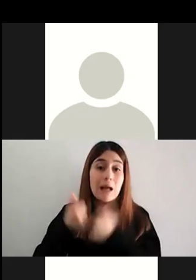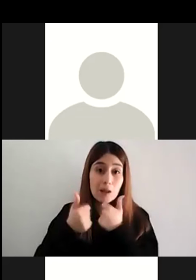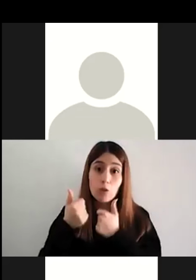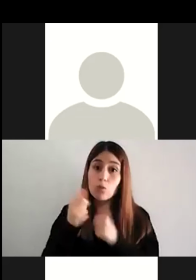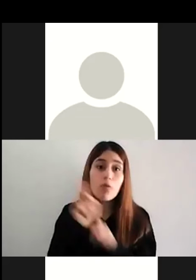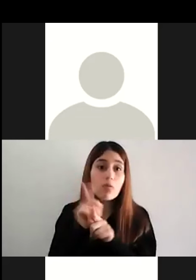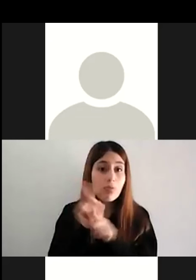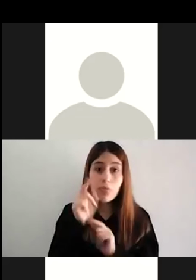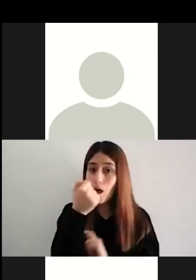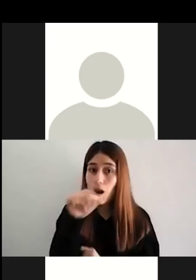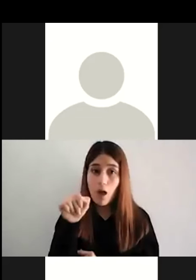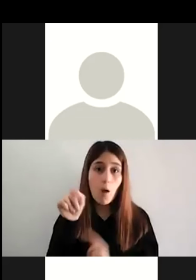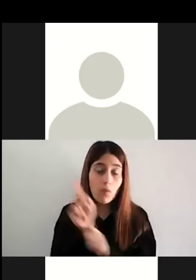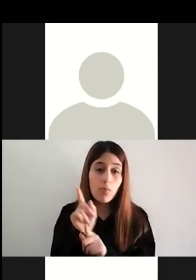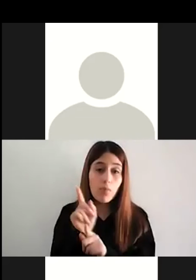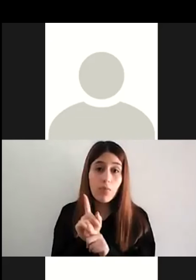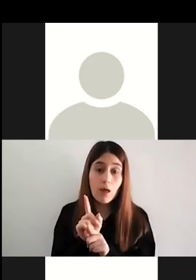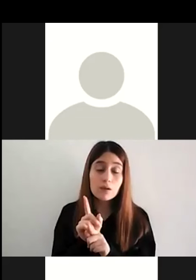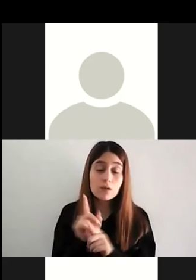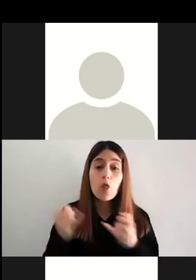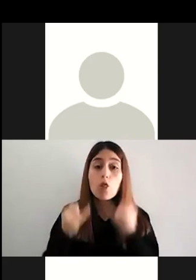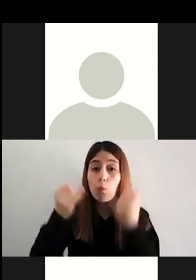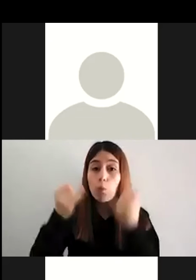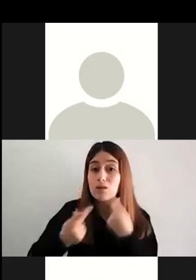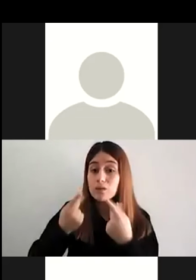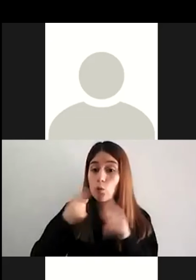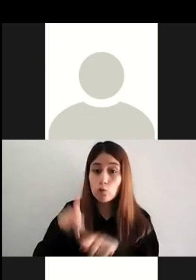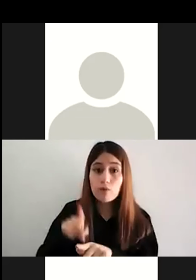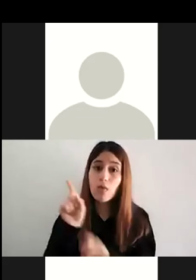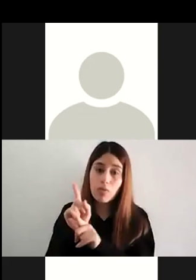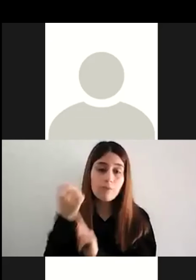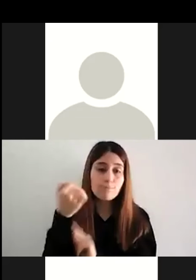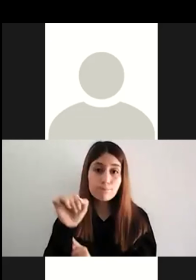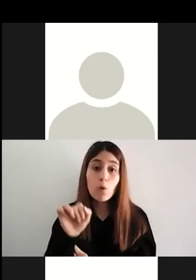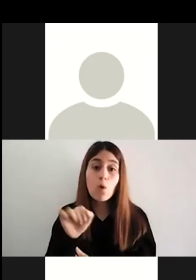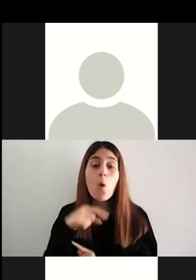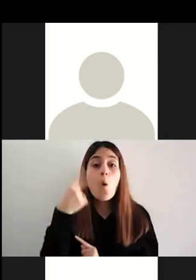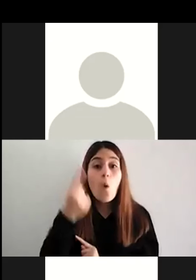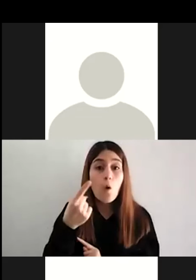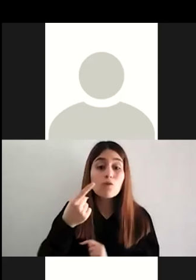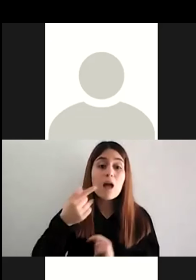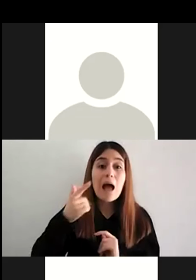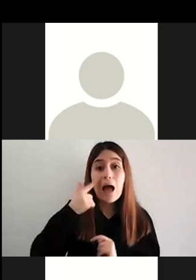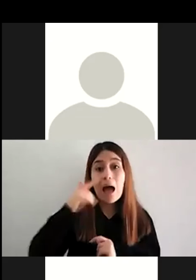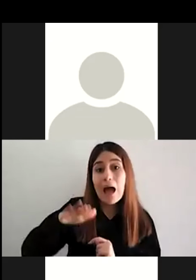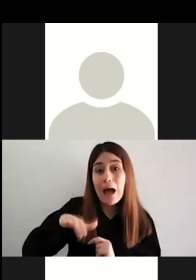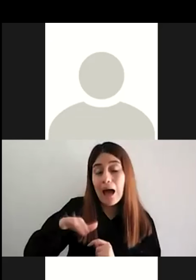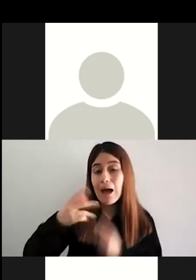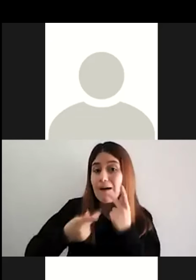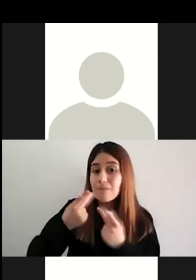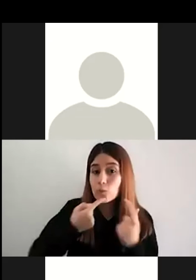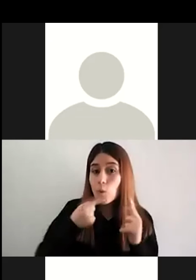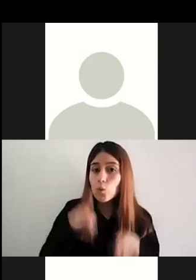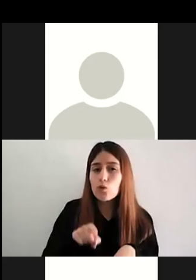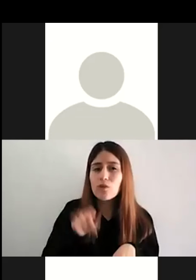parecer desfavorável após reavaliação e a outra candidatura está a ser reavaliada como constituição de